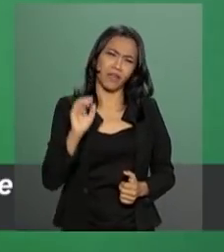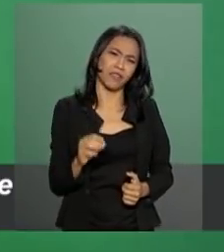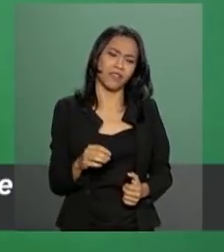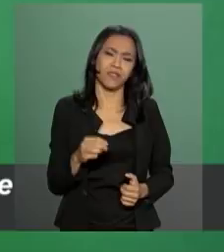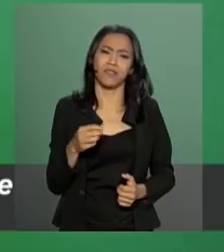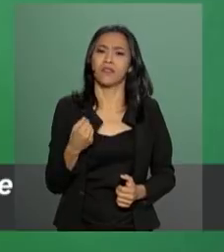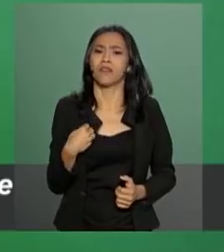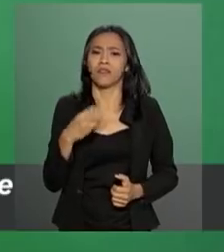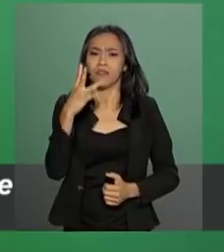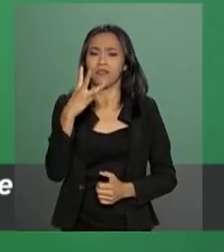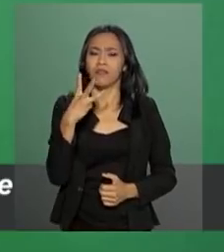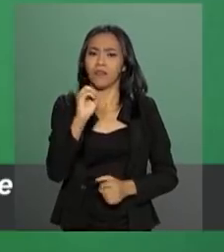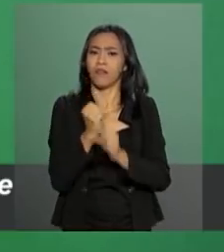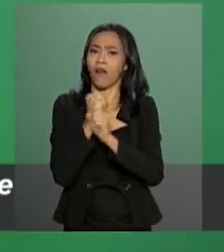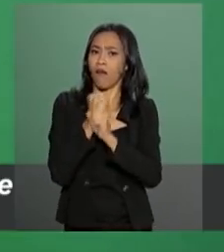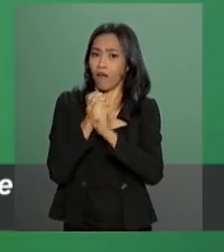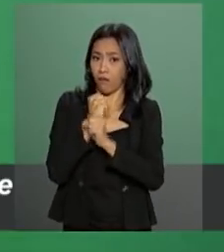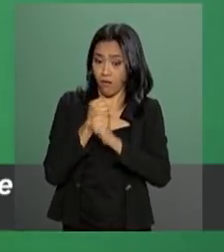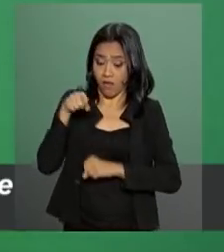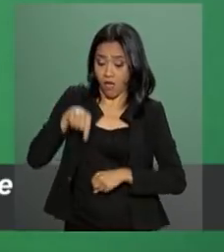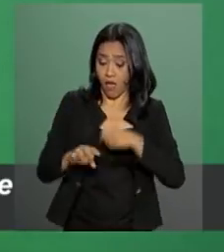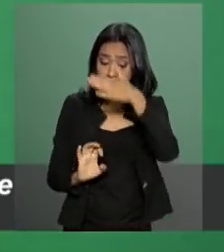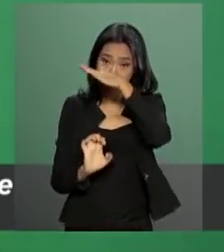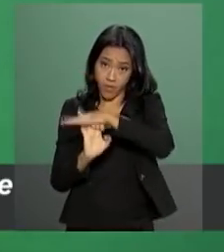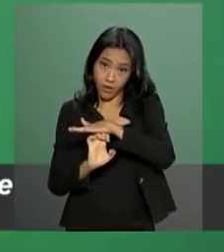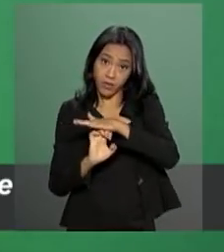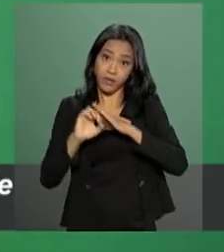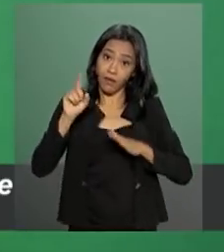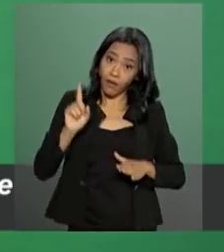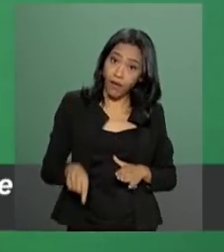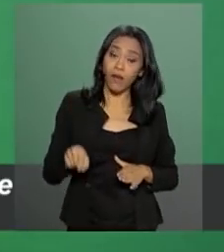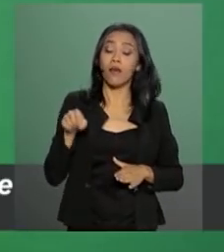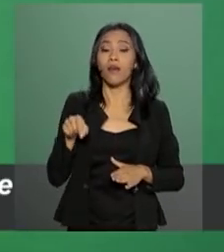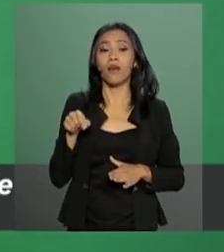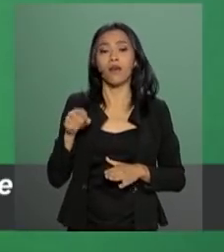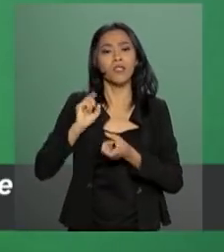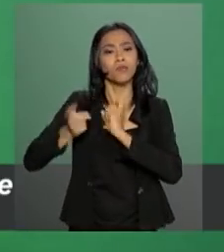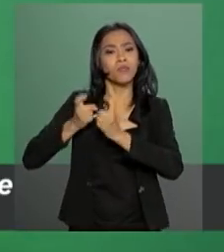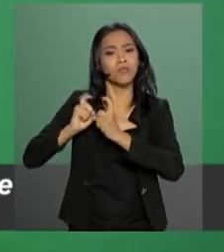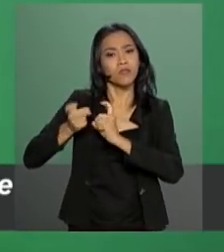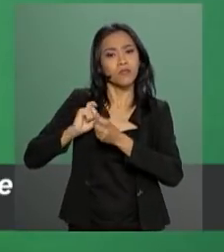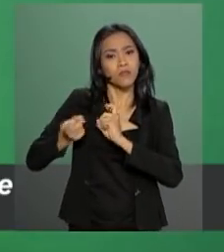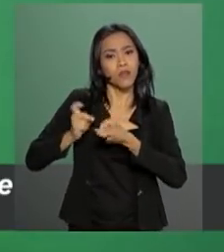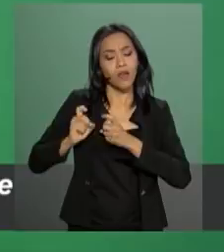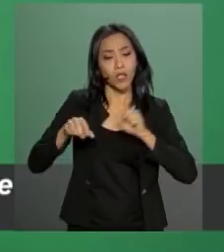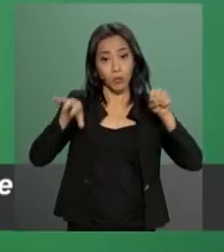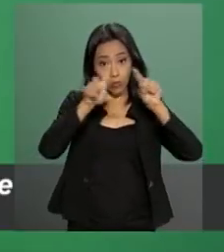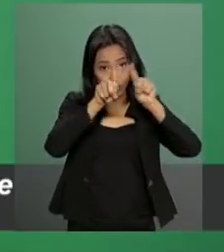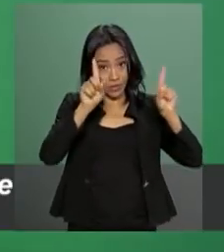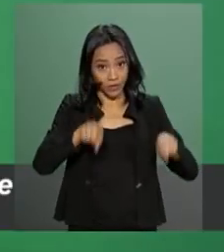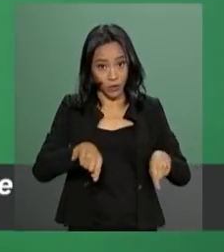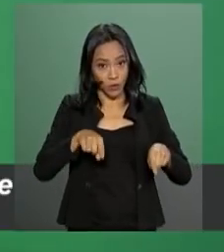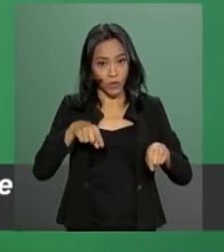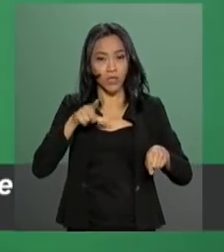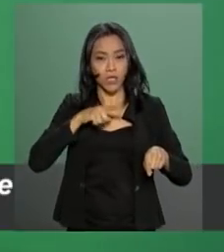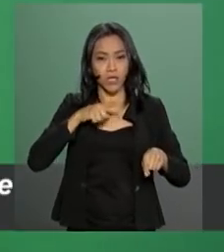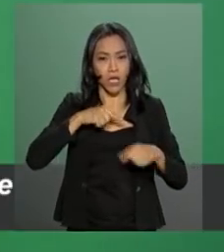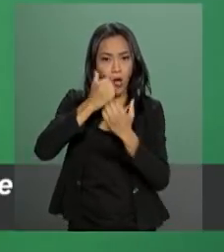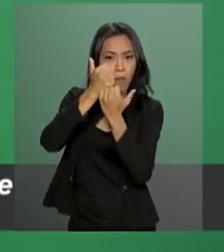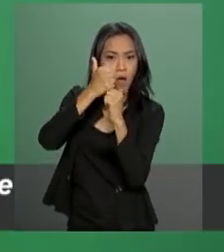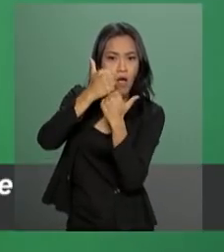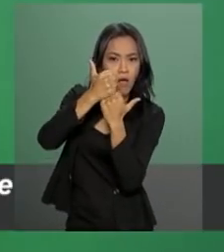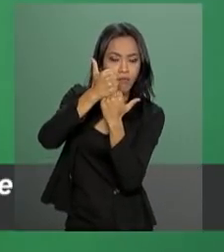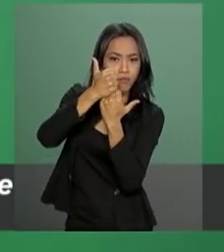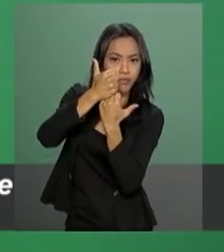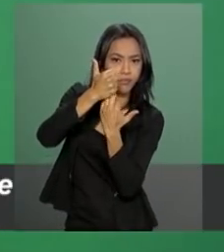presidência da embrapa é ocupada por servidores é por servidores de carreira né e hoje nós